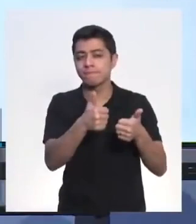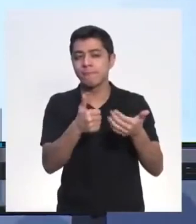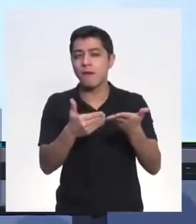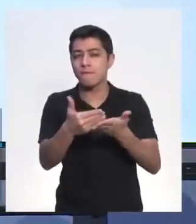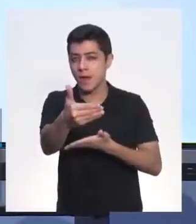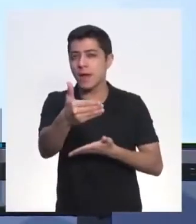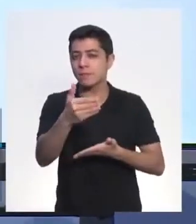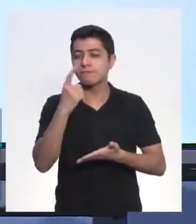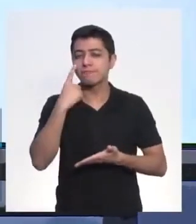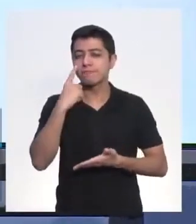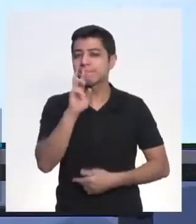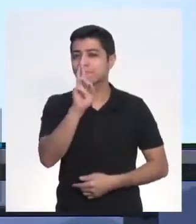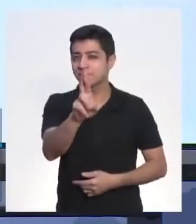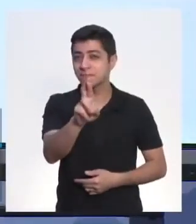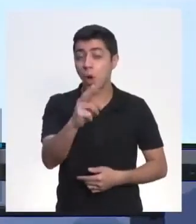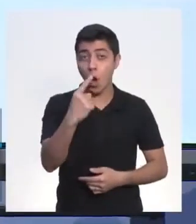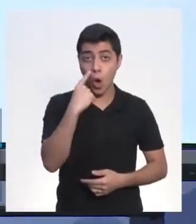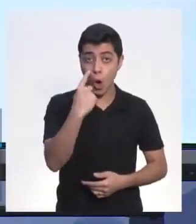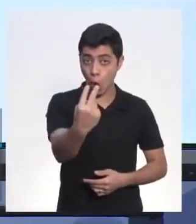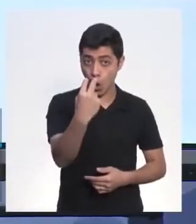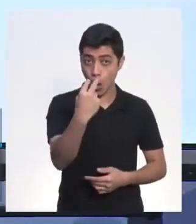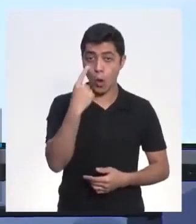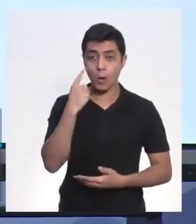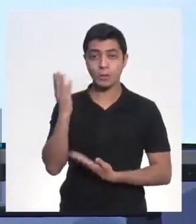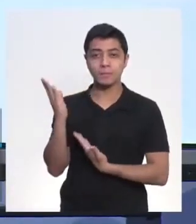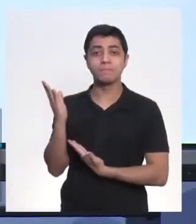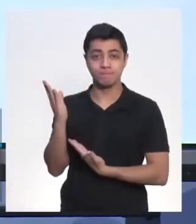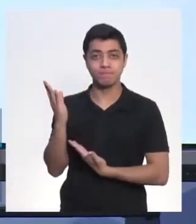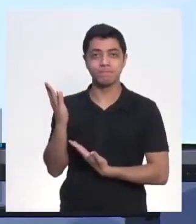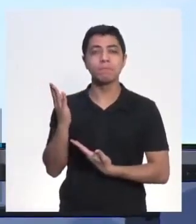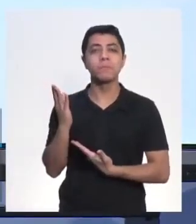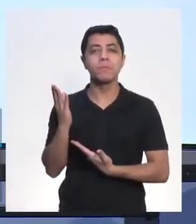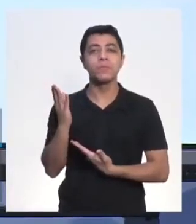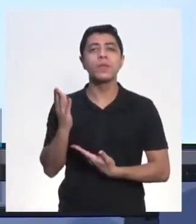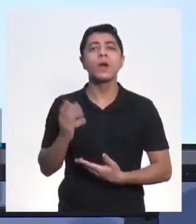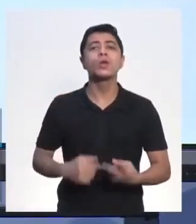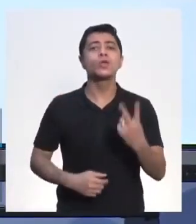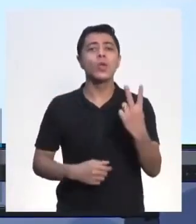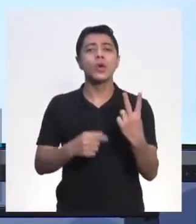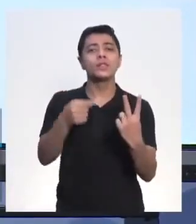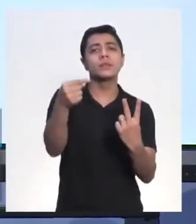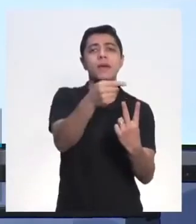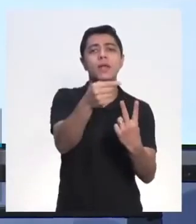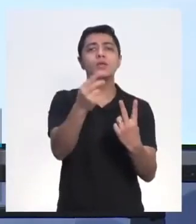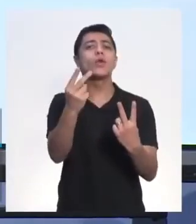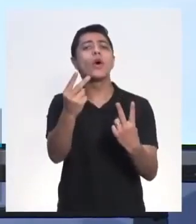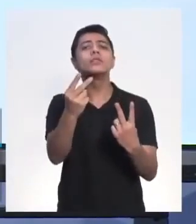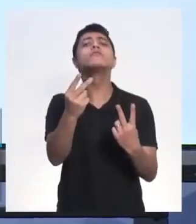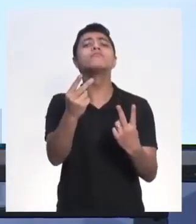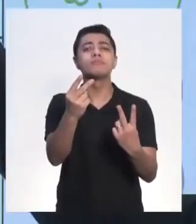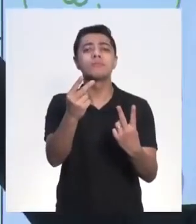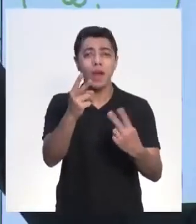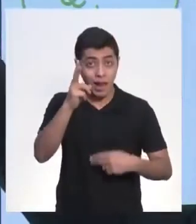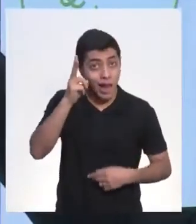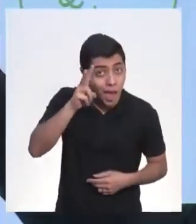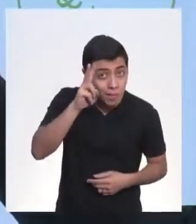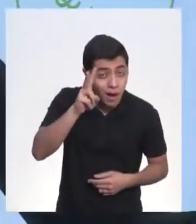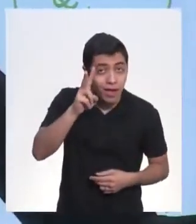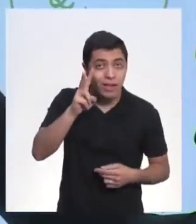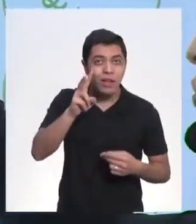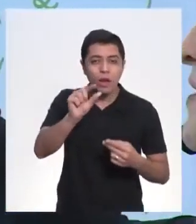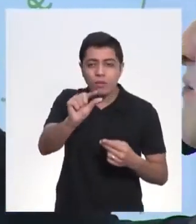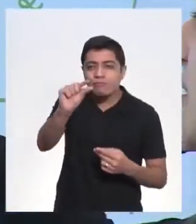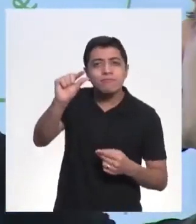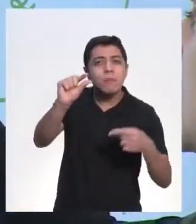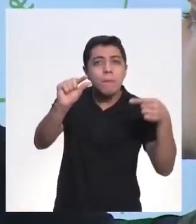favor. Vamos substituir, já está substituído? Vamos fazer a conta. 2 elevado a menos 2. Lembra, expoente negativo